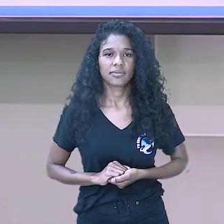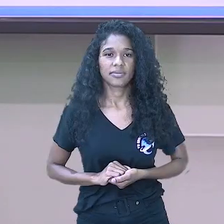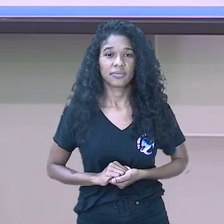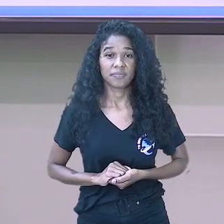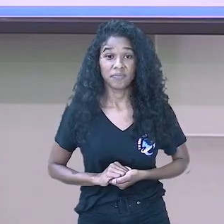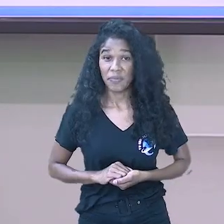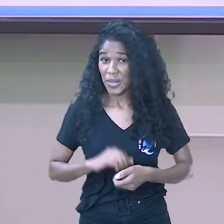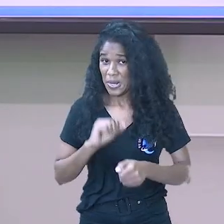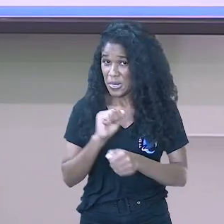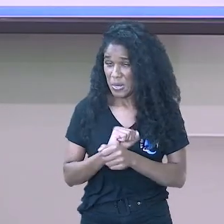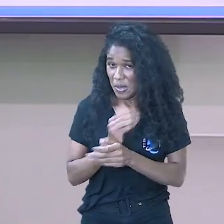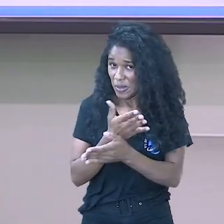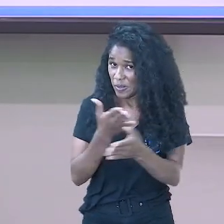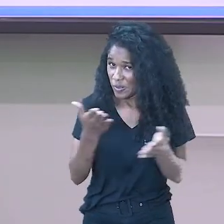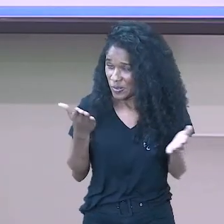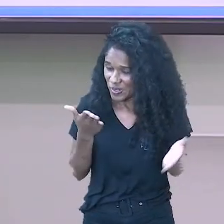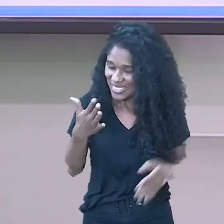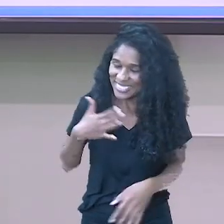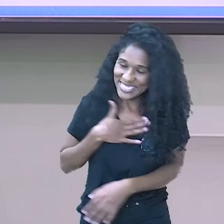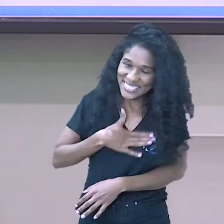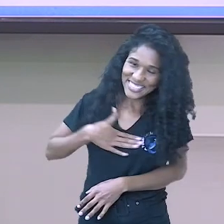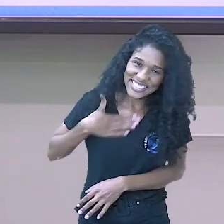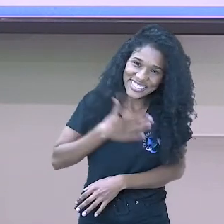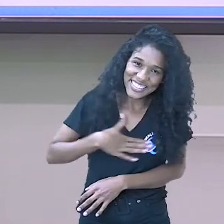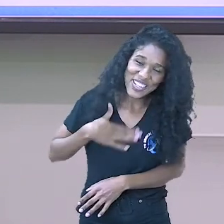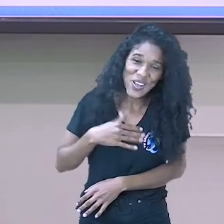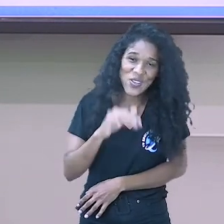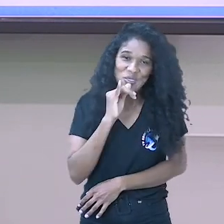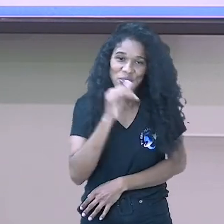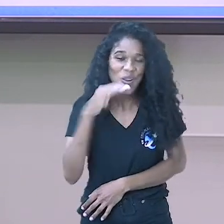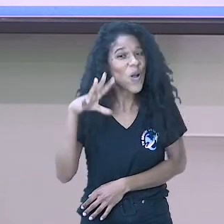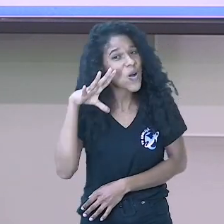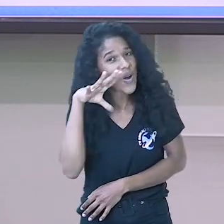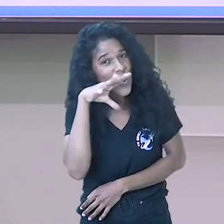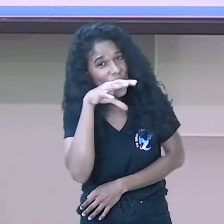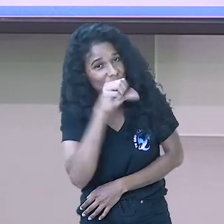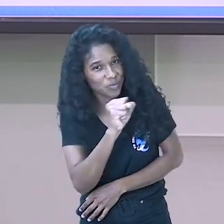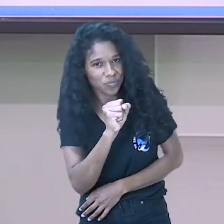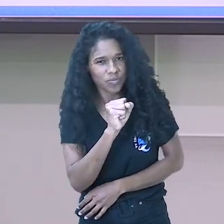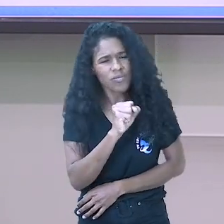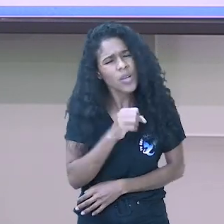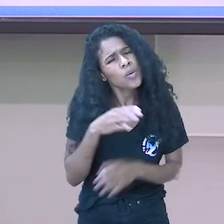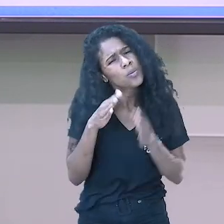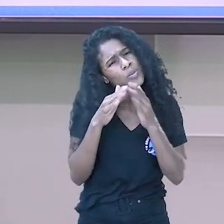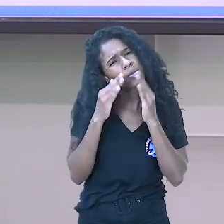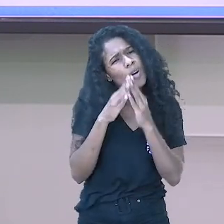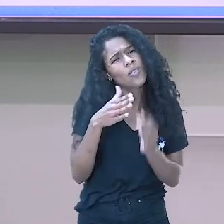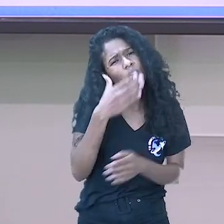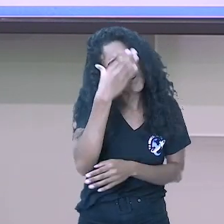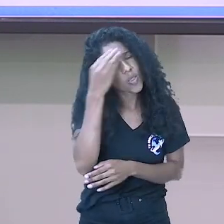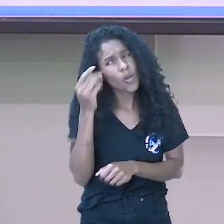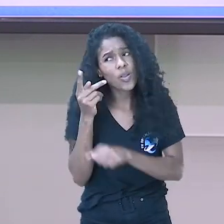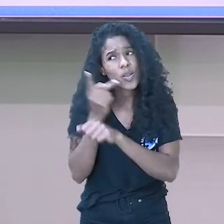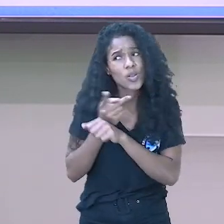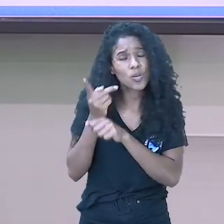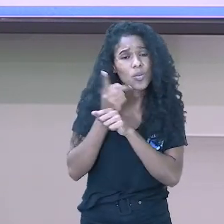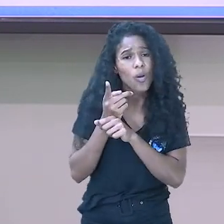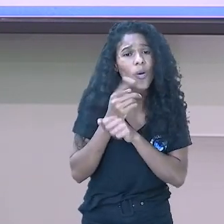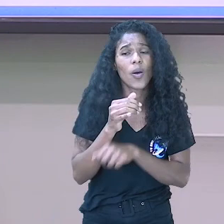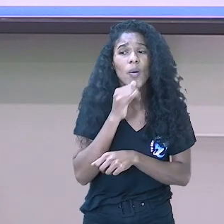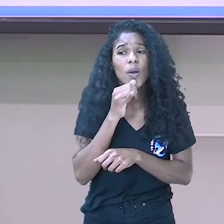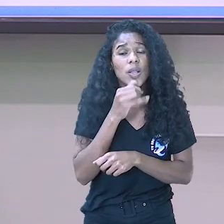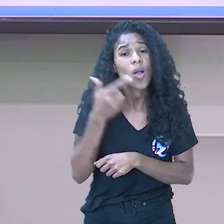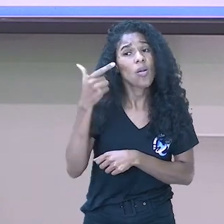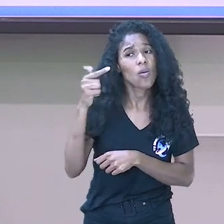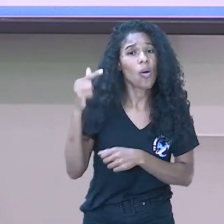Eu espero que vocês tenham gostado dessa crônica e não se esqueçam de procurar aquelas outras que eu indiquei, para que